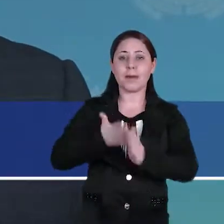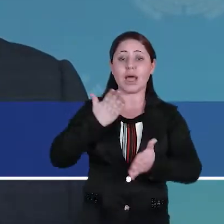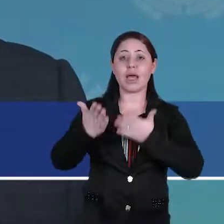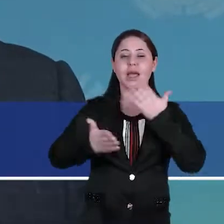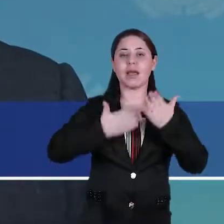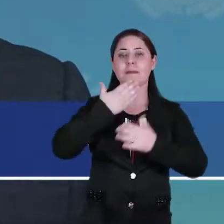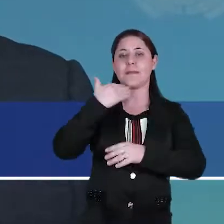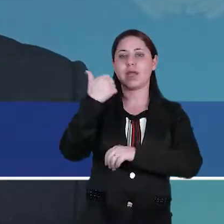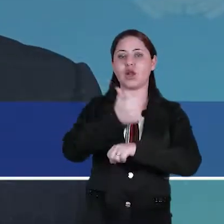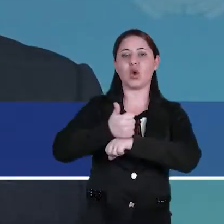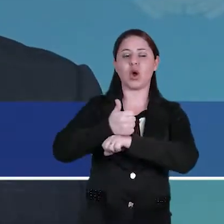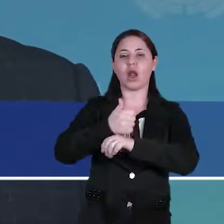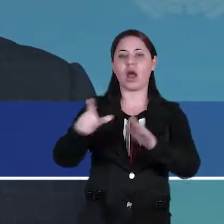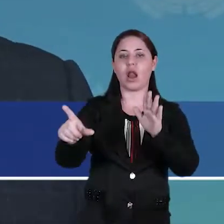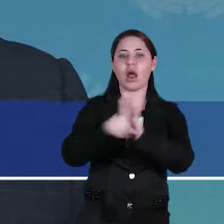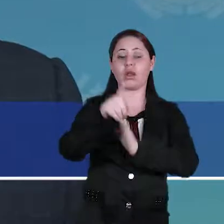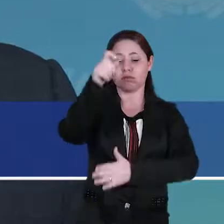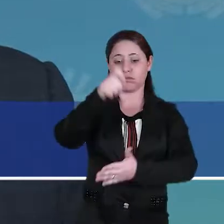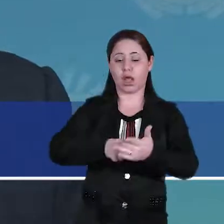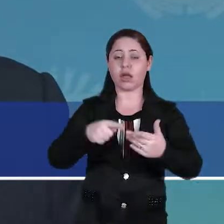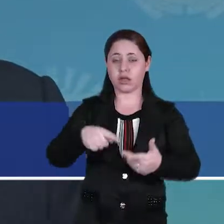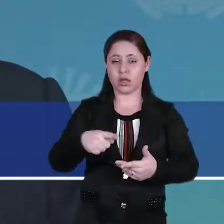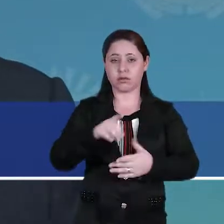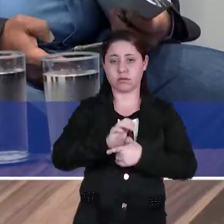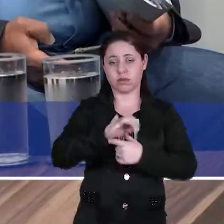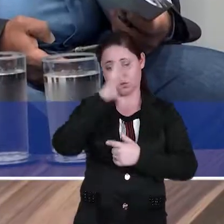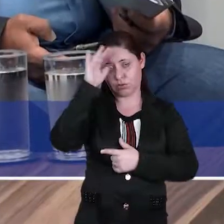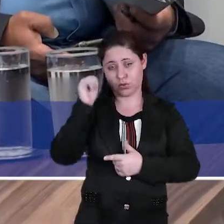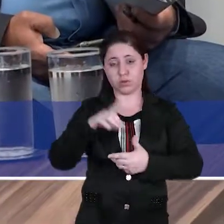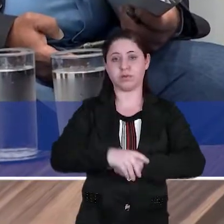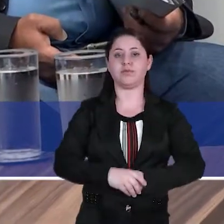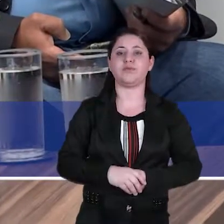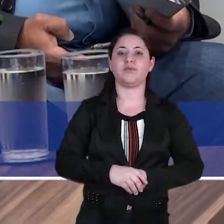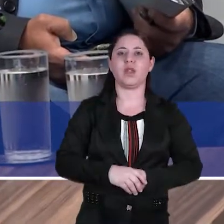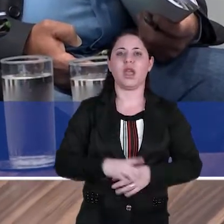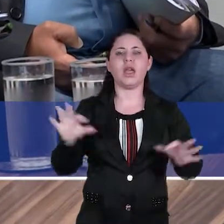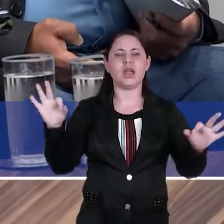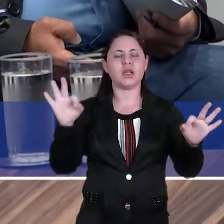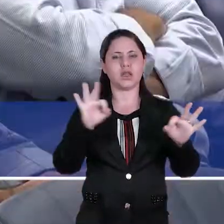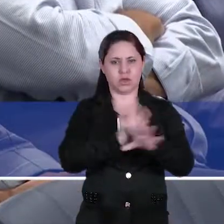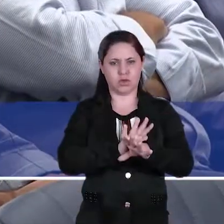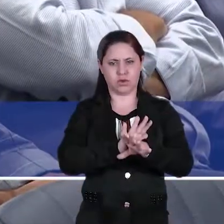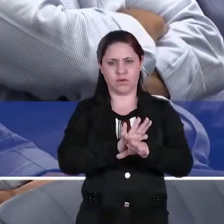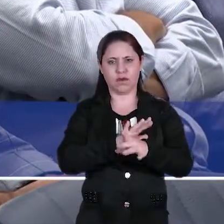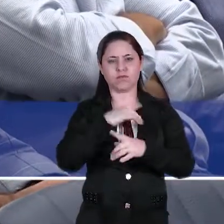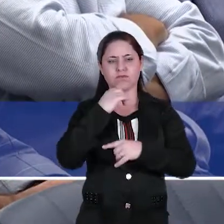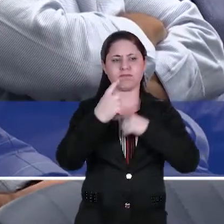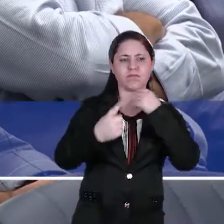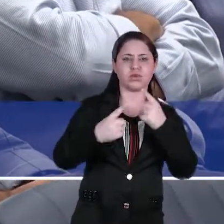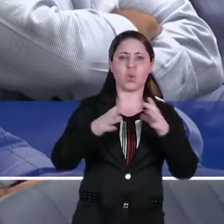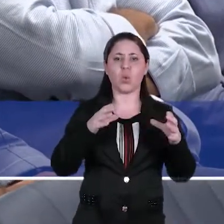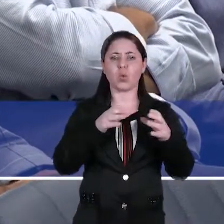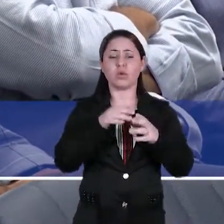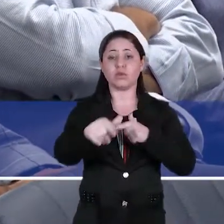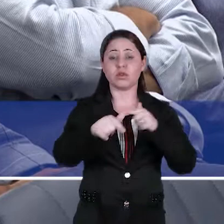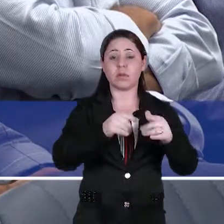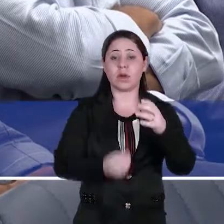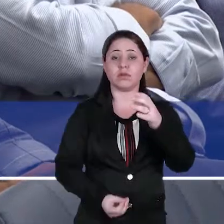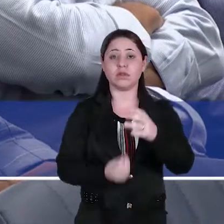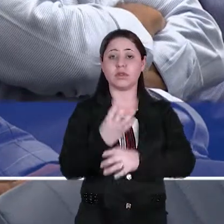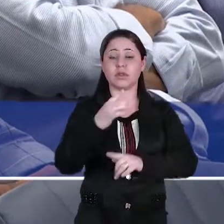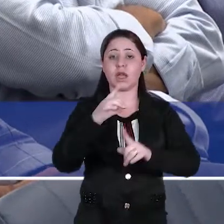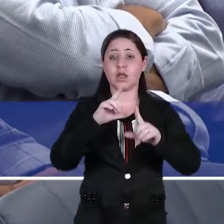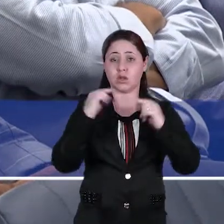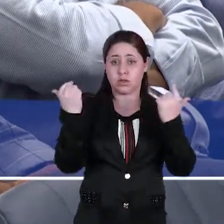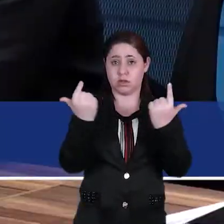ajudando a aperfeiçoar a aplicação dessa lei aqui em Mato Grosso do Sul. Como forma de resolver o impasse, um grupo de trabalho deve ser criado na